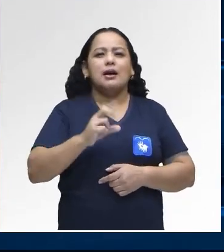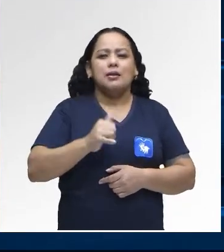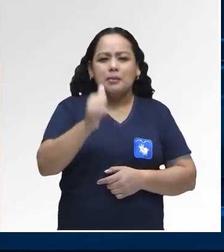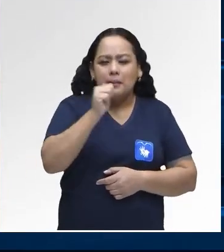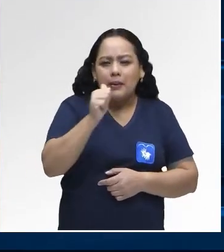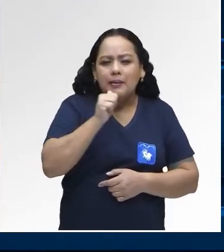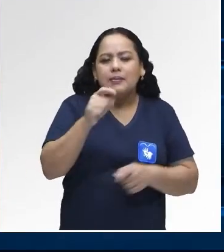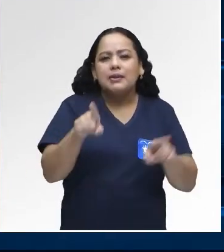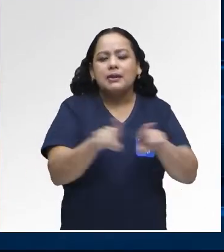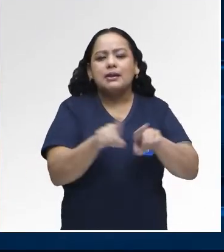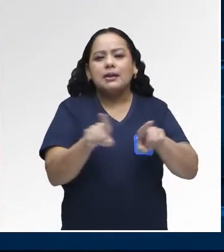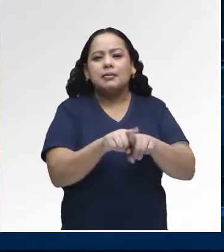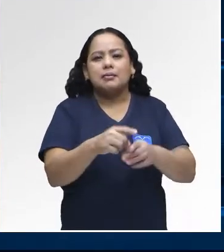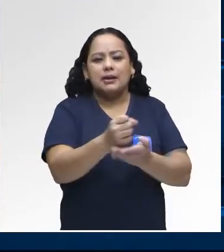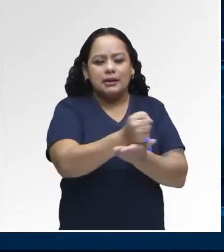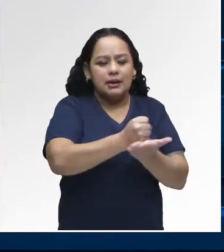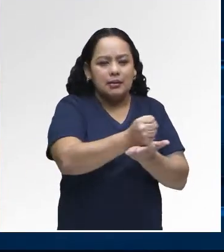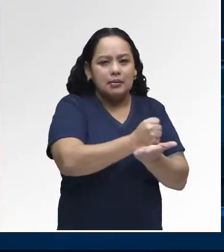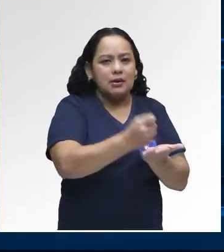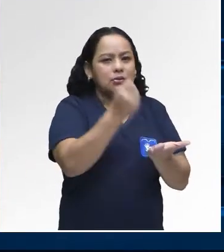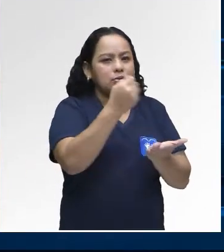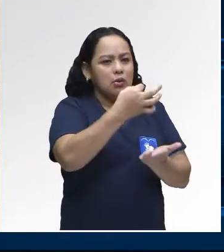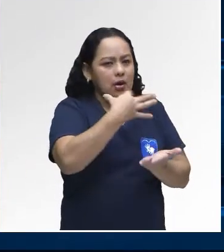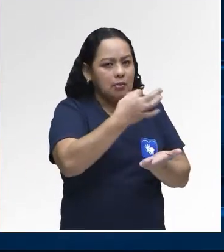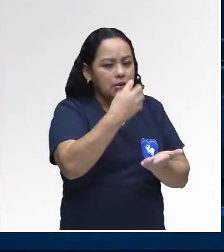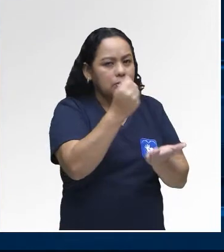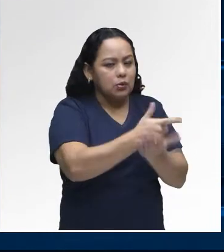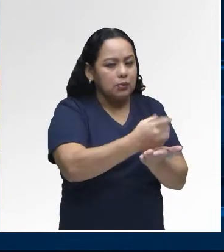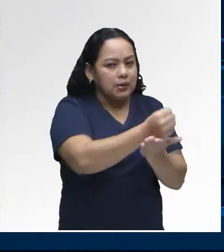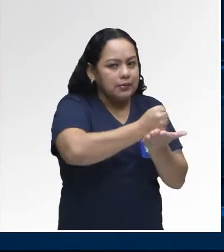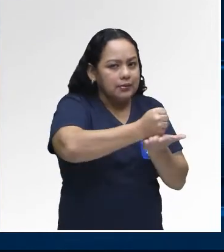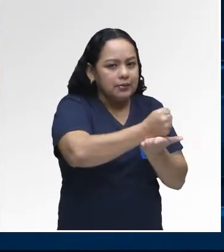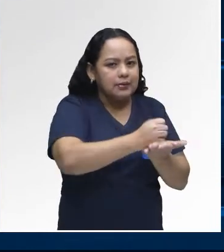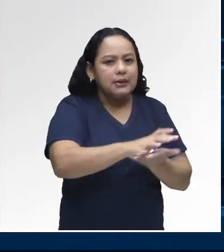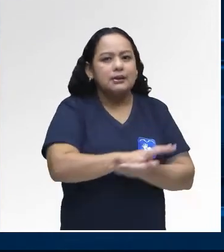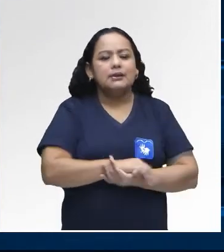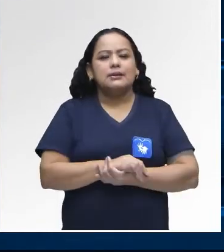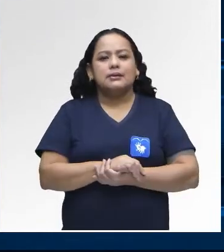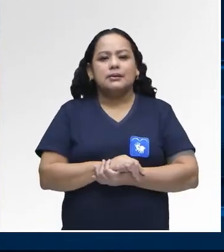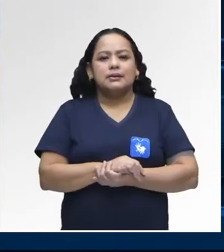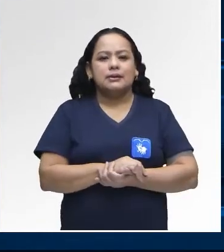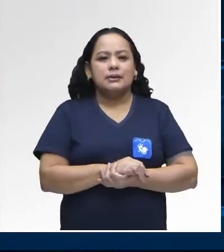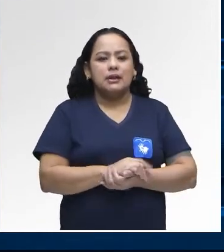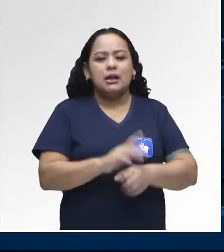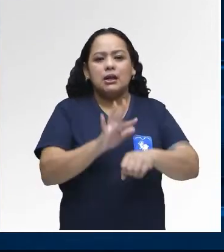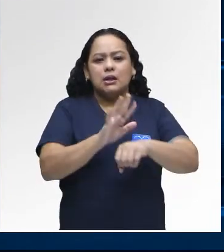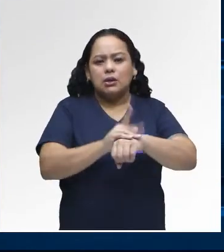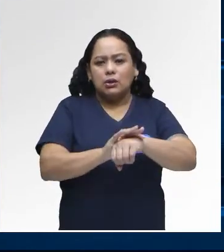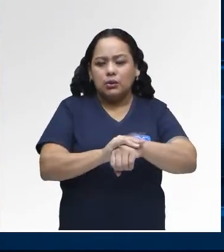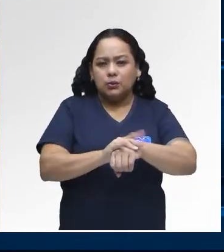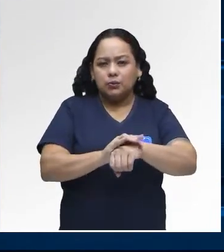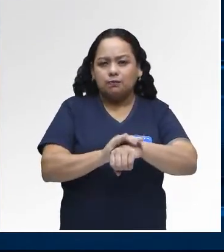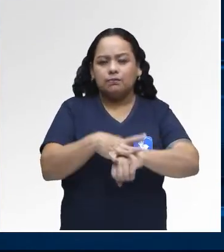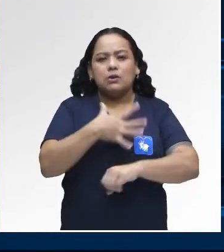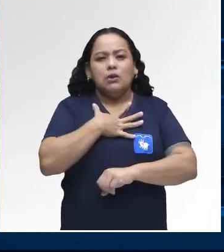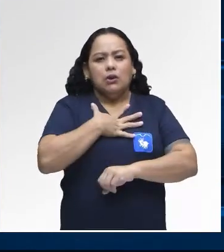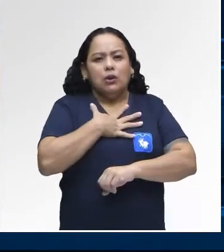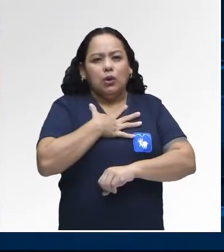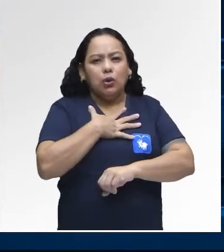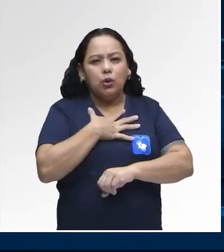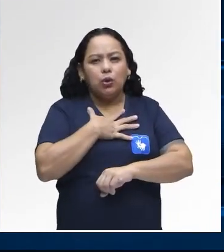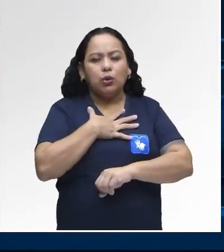de drogas lícitas, né? Não só ilícitas, doenças respiratórias, doenças